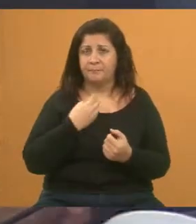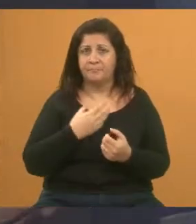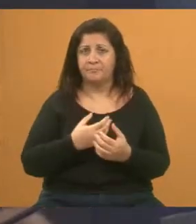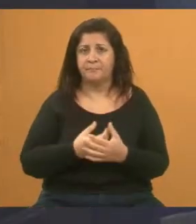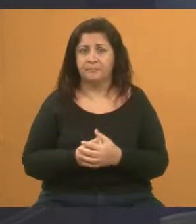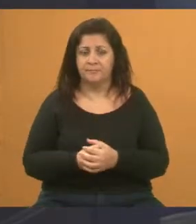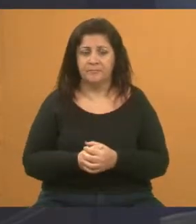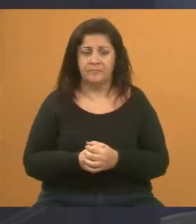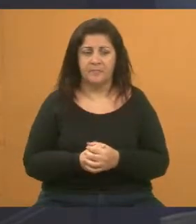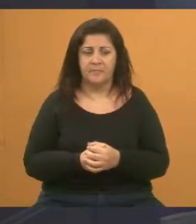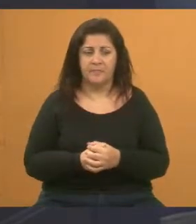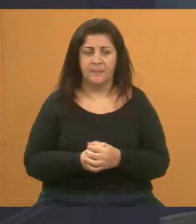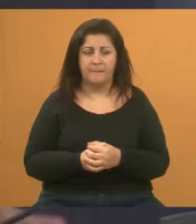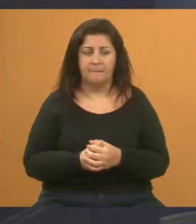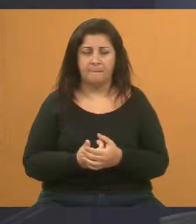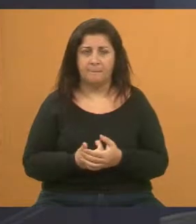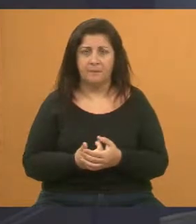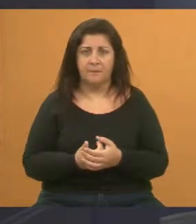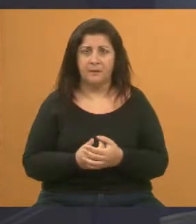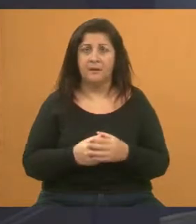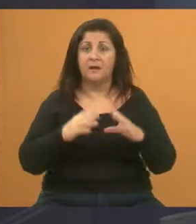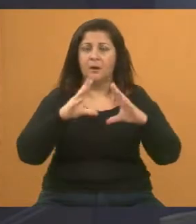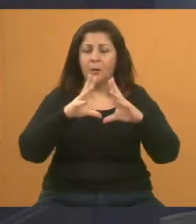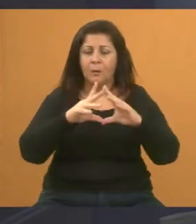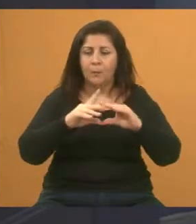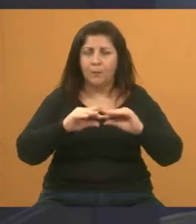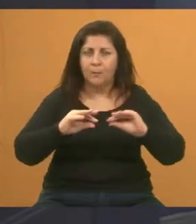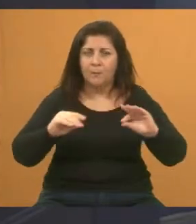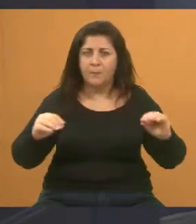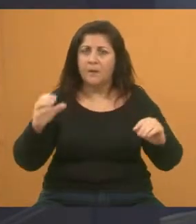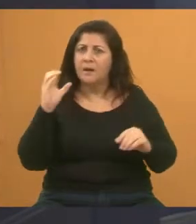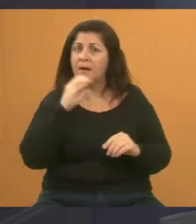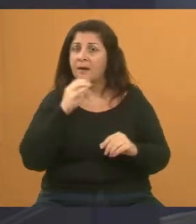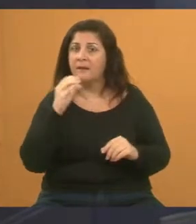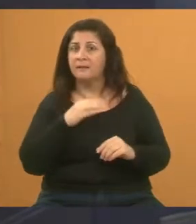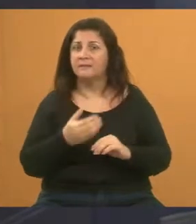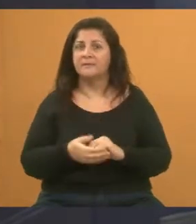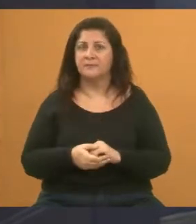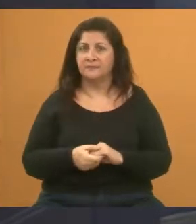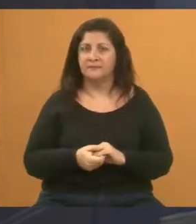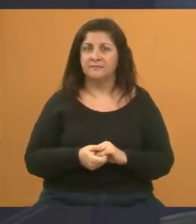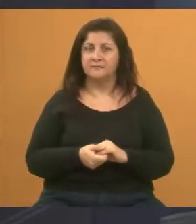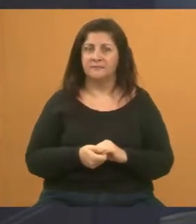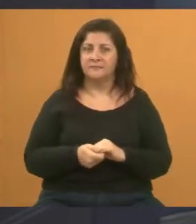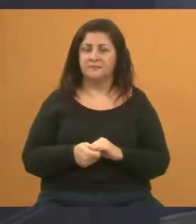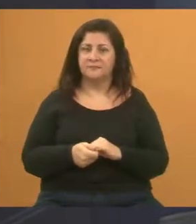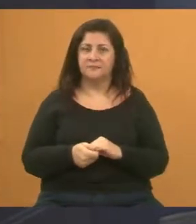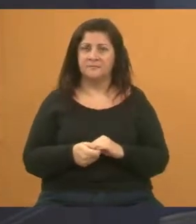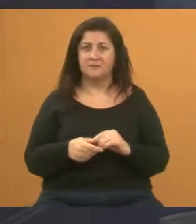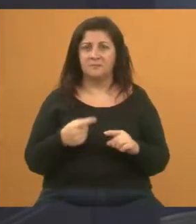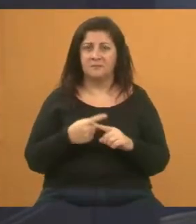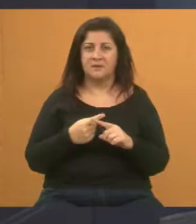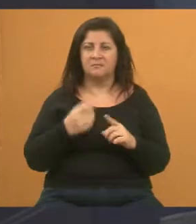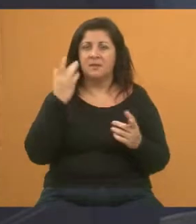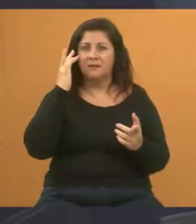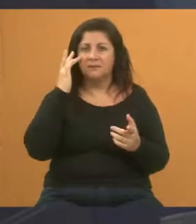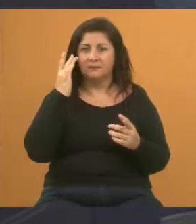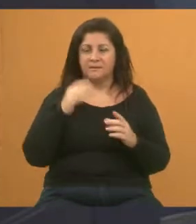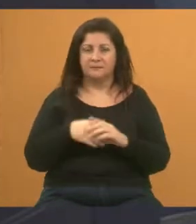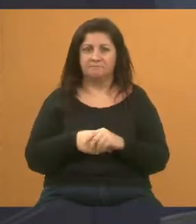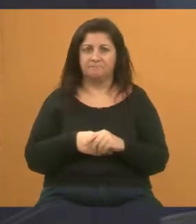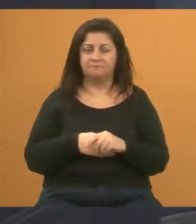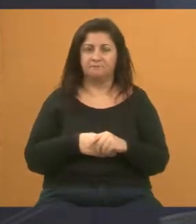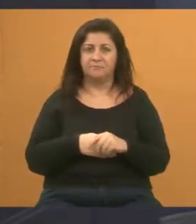de desfazer rápido, né? De decompor rápido. Porque, para você fazer uma ideia,